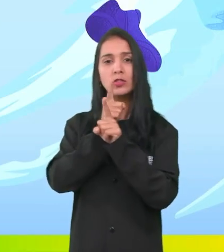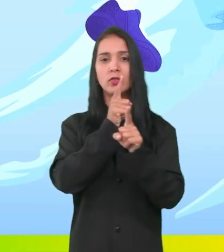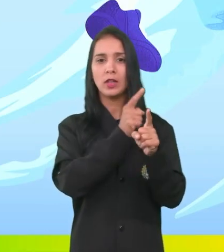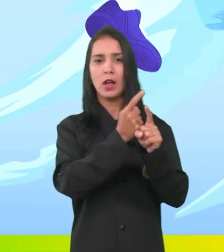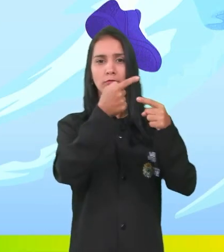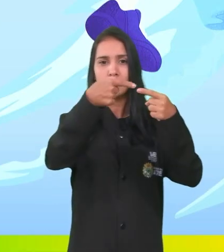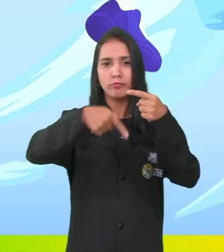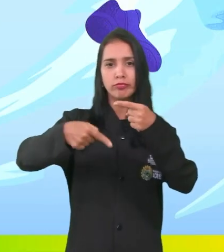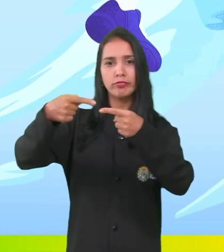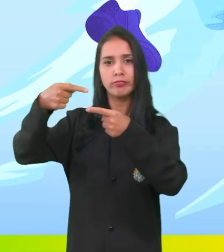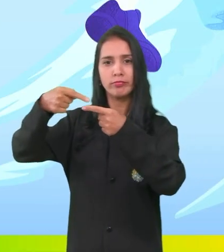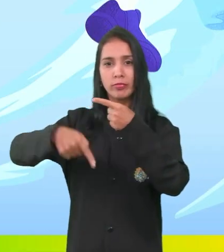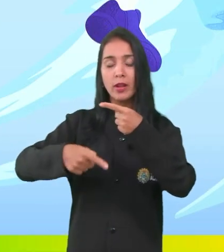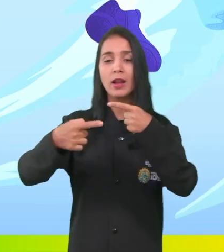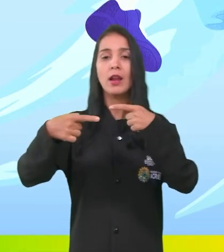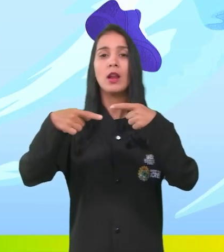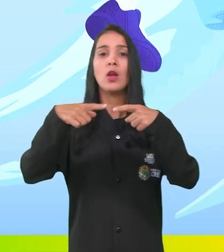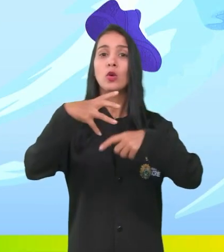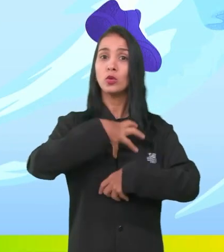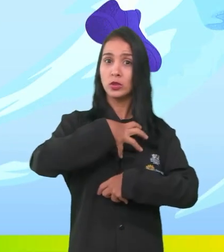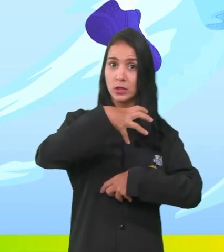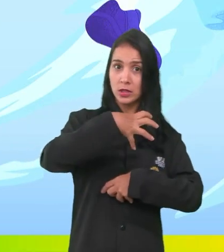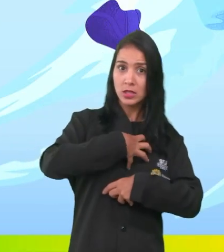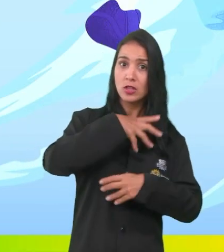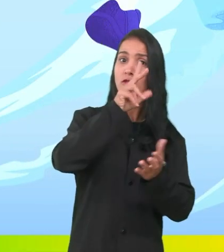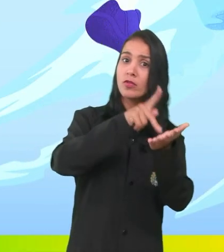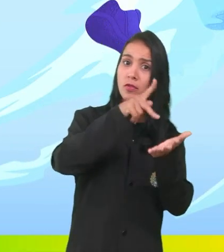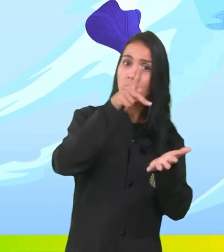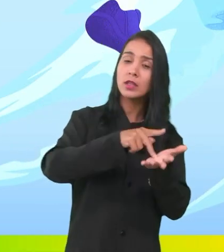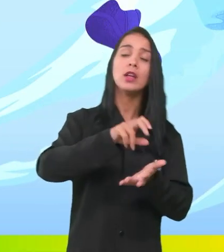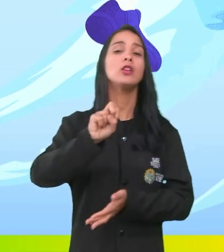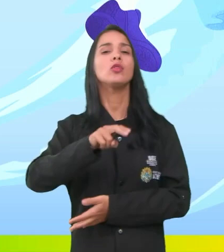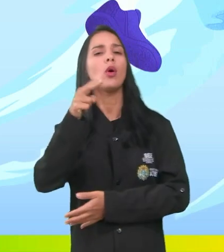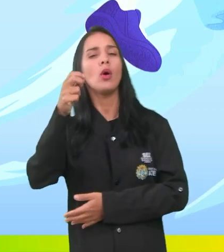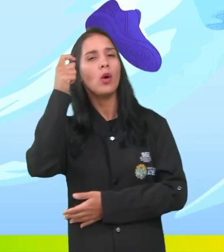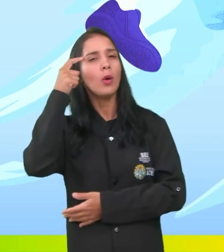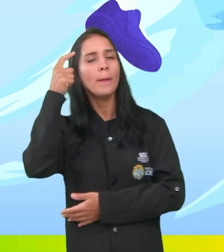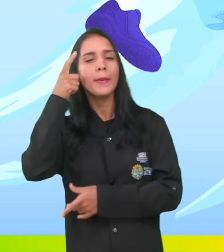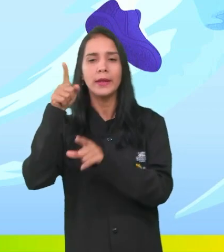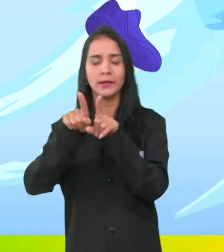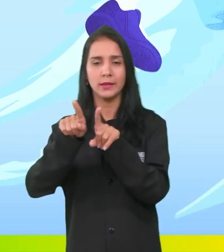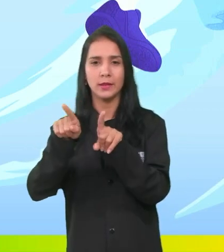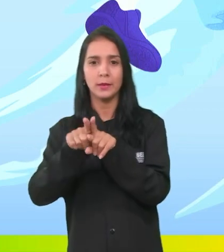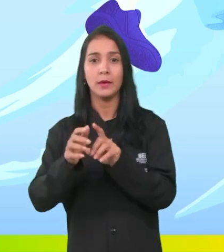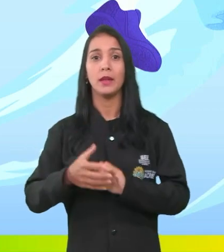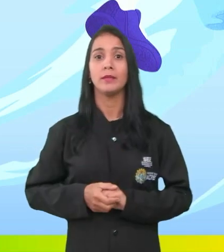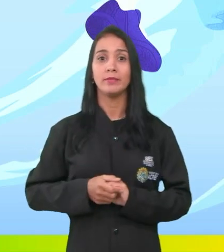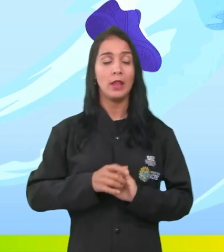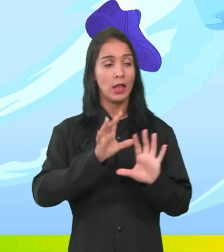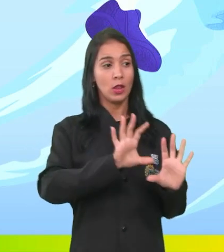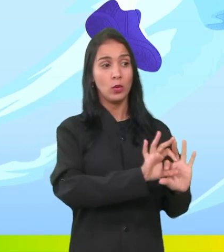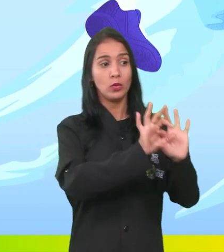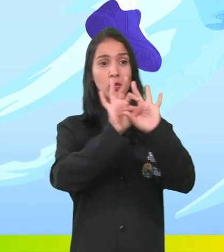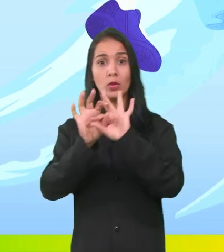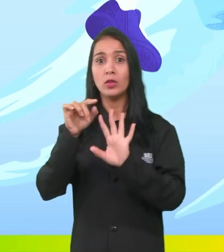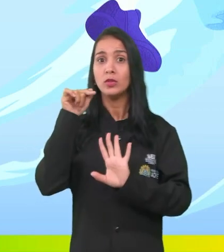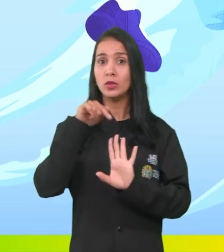que é dito e o que realmente se sente ou pensa. Nesse contexto, a